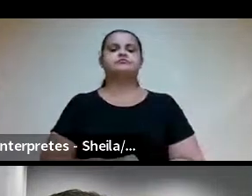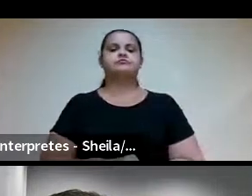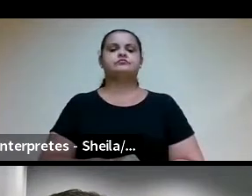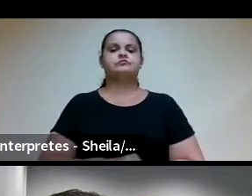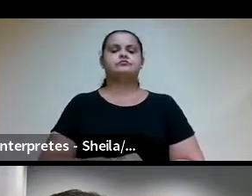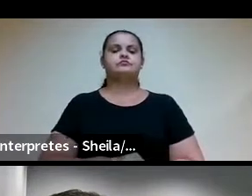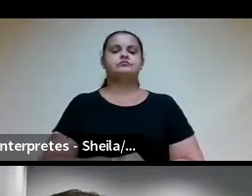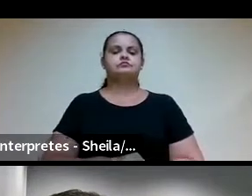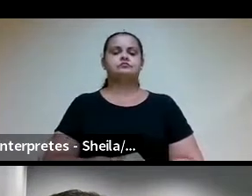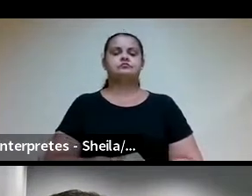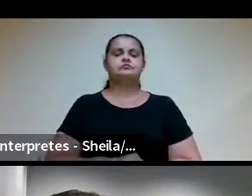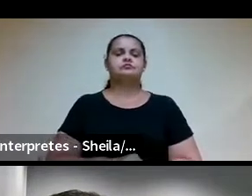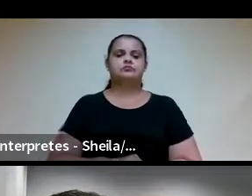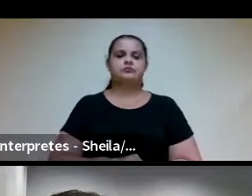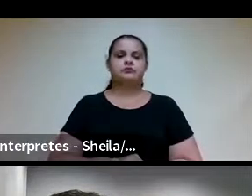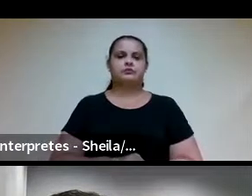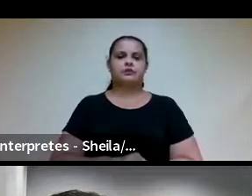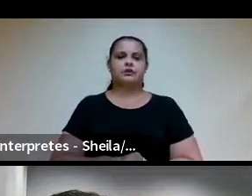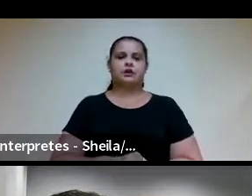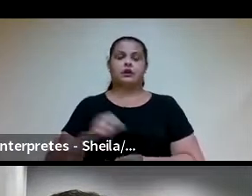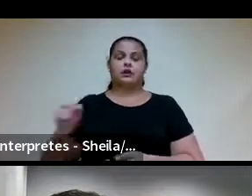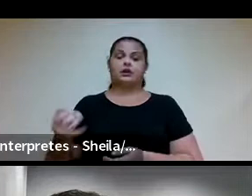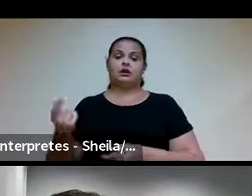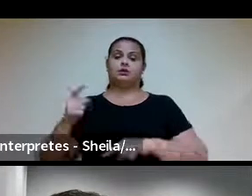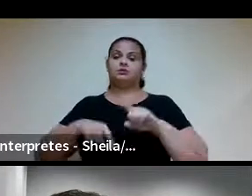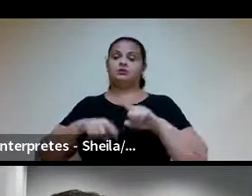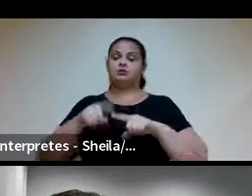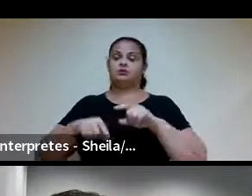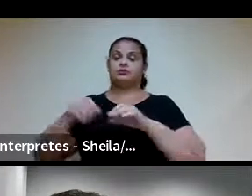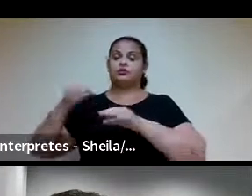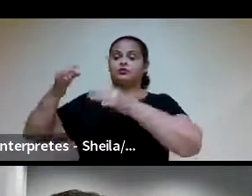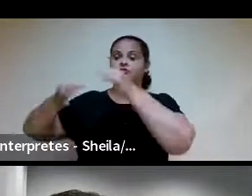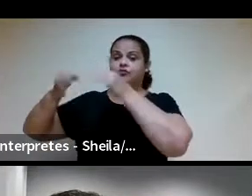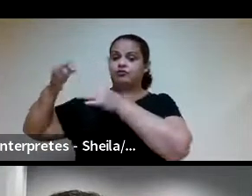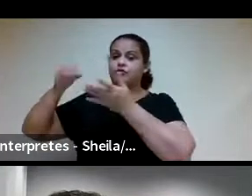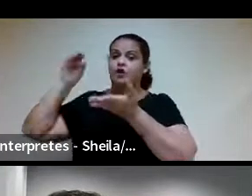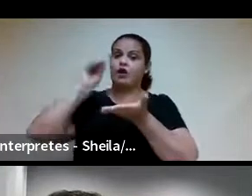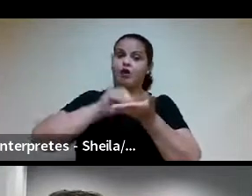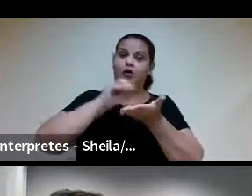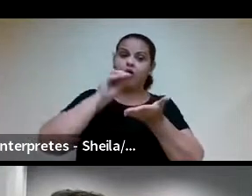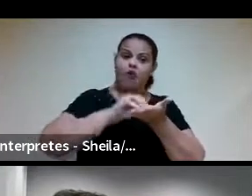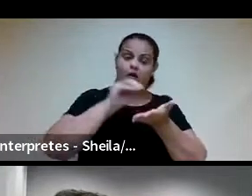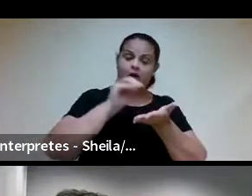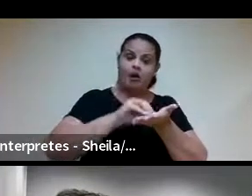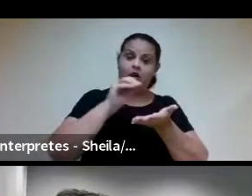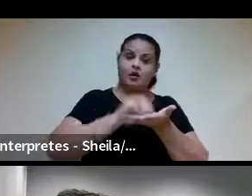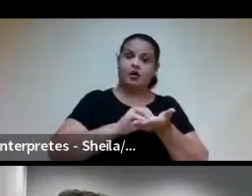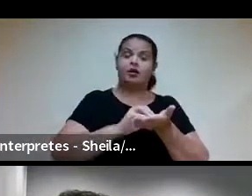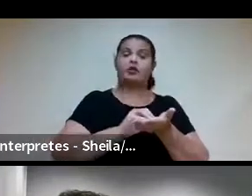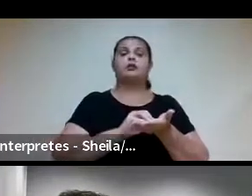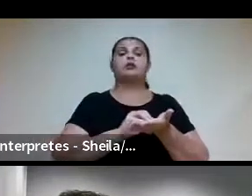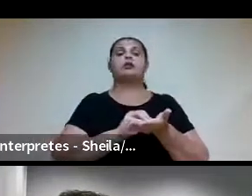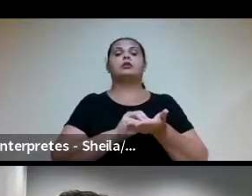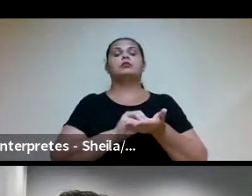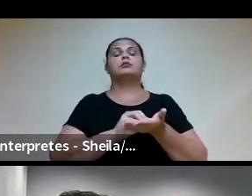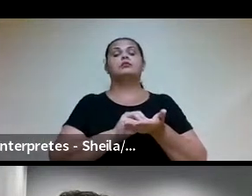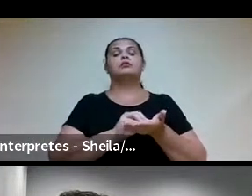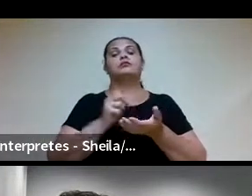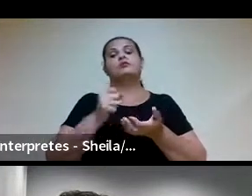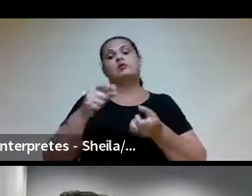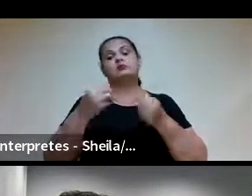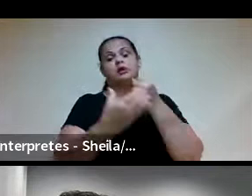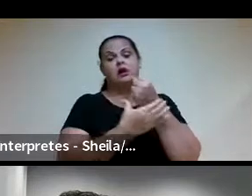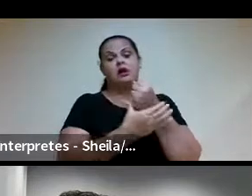da nulidade da sentença, por falta exatamente aí sim de cerceamento de defesa, é que